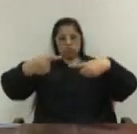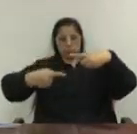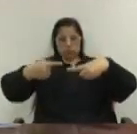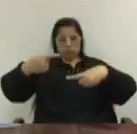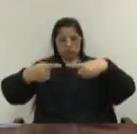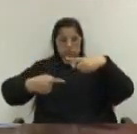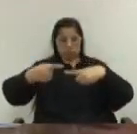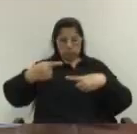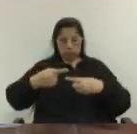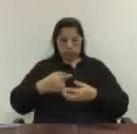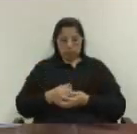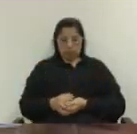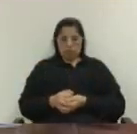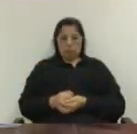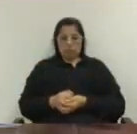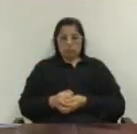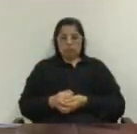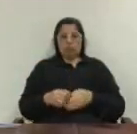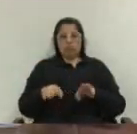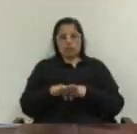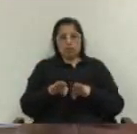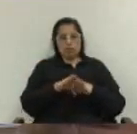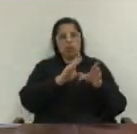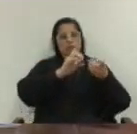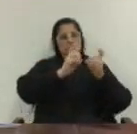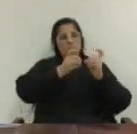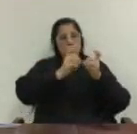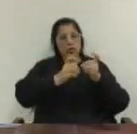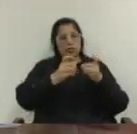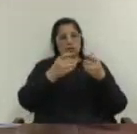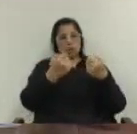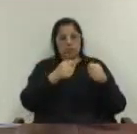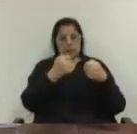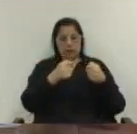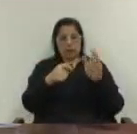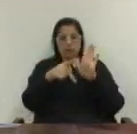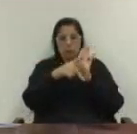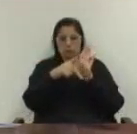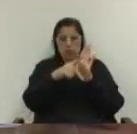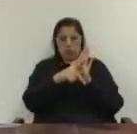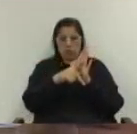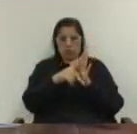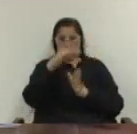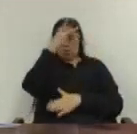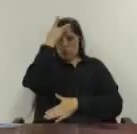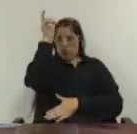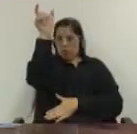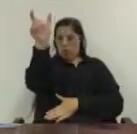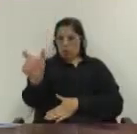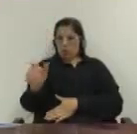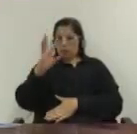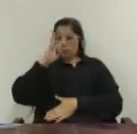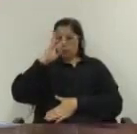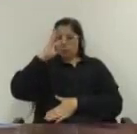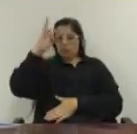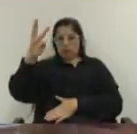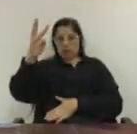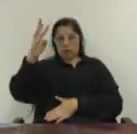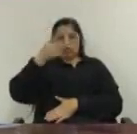diligenciais e audiências que se fazem necessárias para o depoimento do denunciado e inquirição